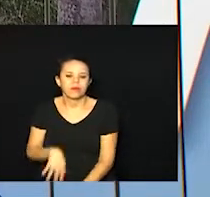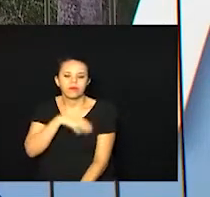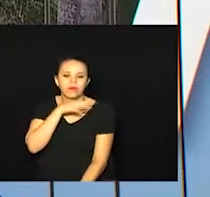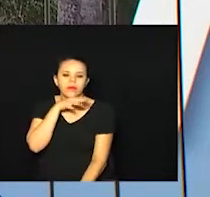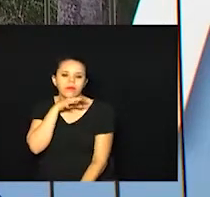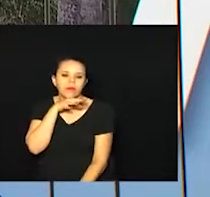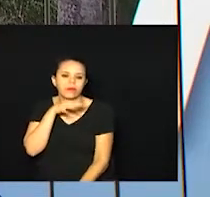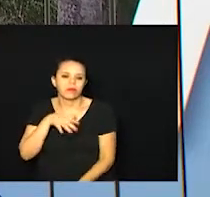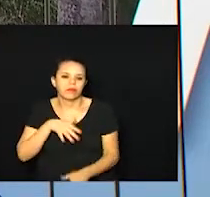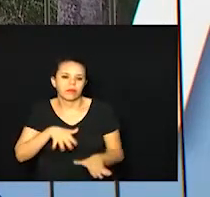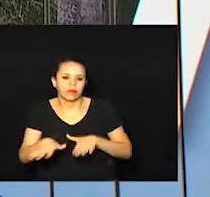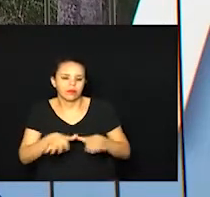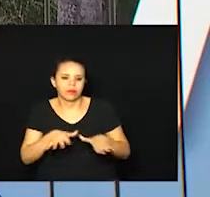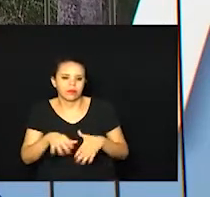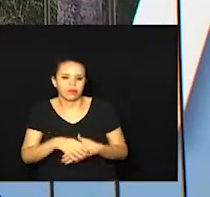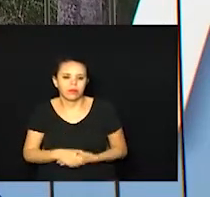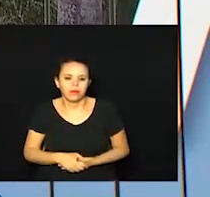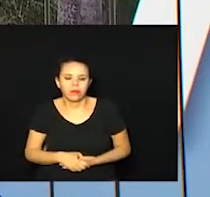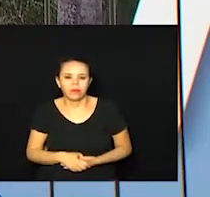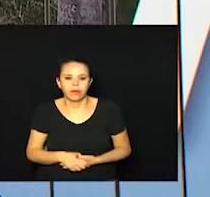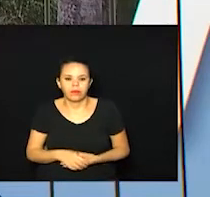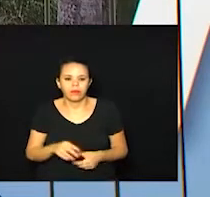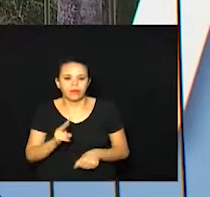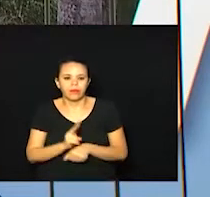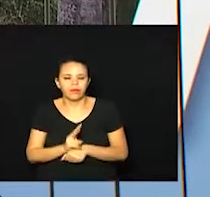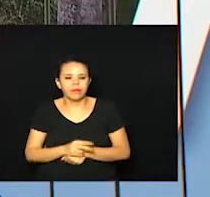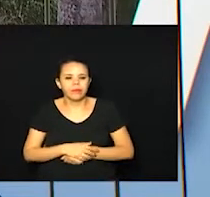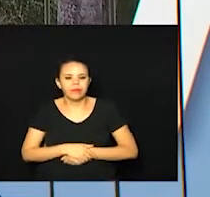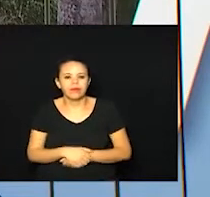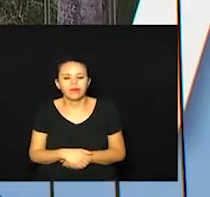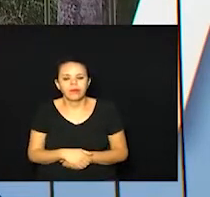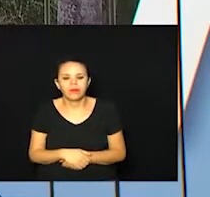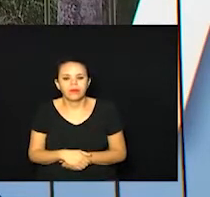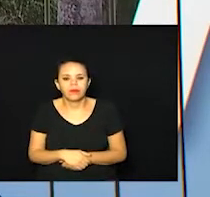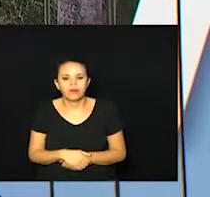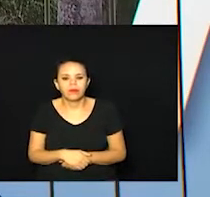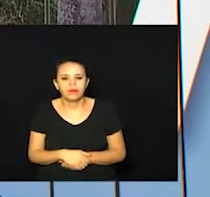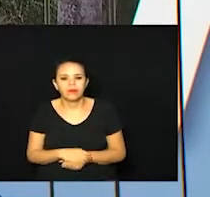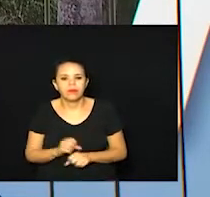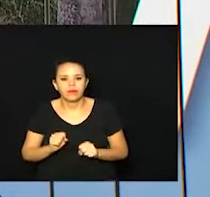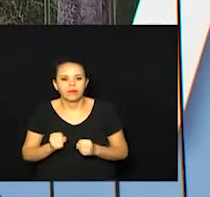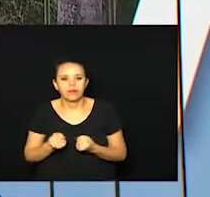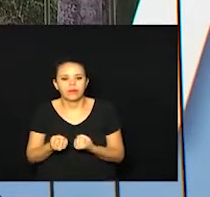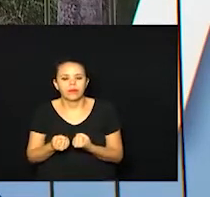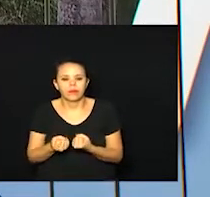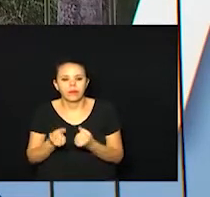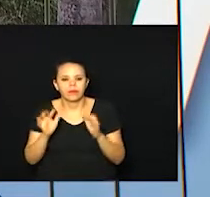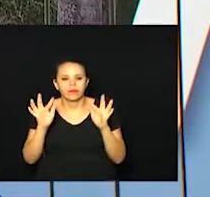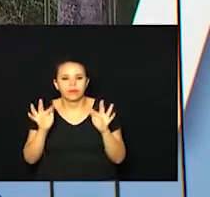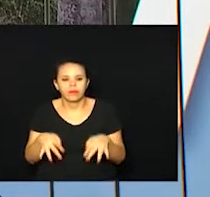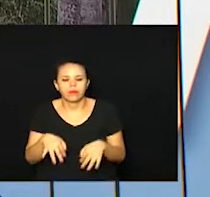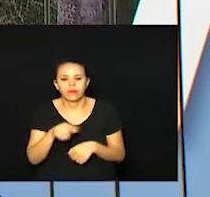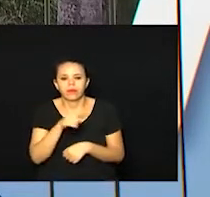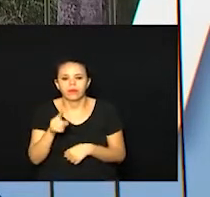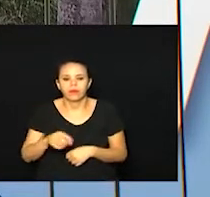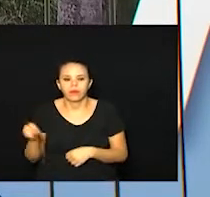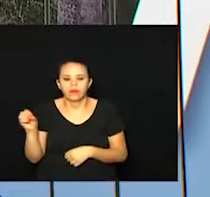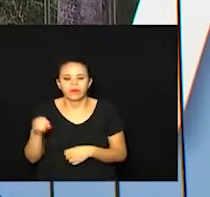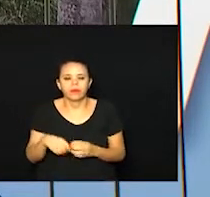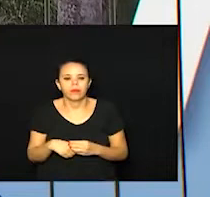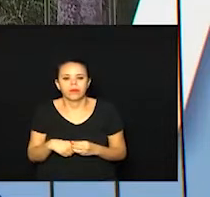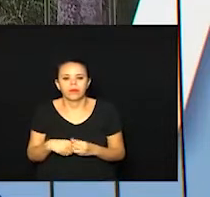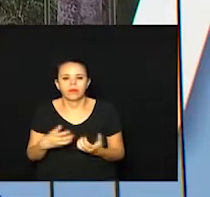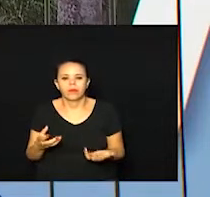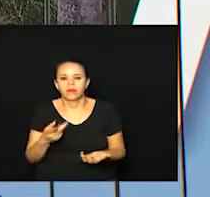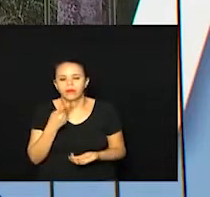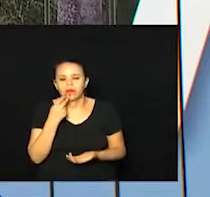né, movimentos de protetores, protetoras, que defendem o fim do zoológico. Eu quero